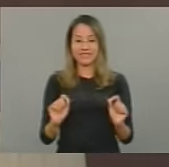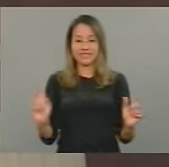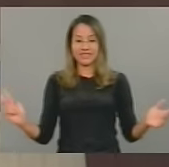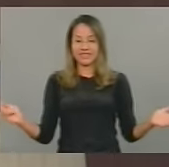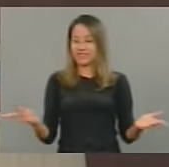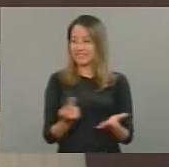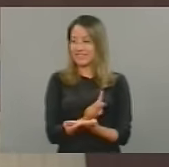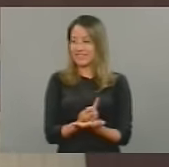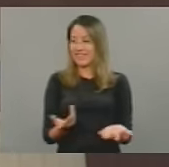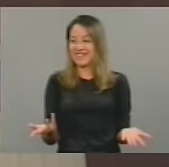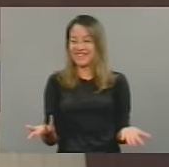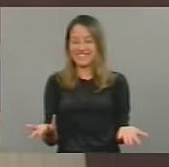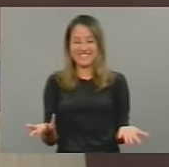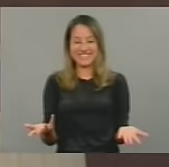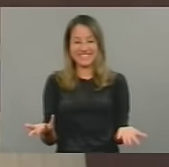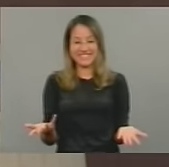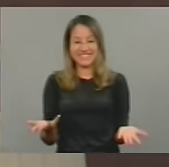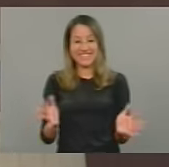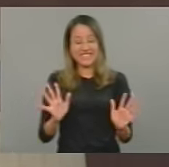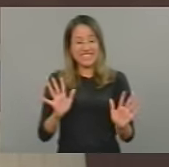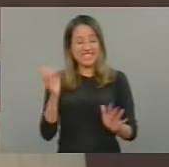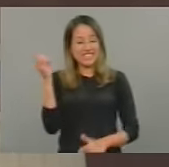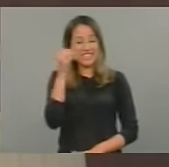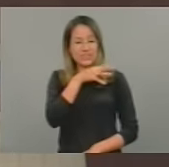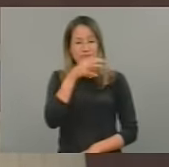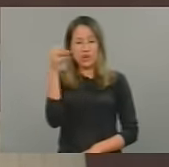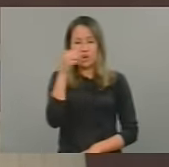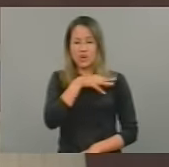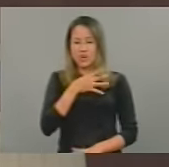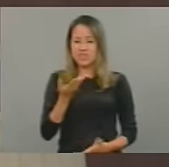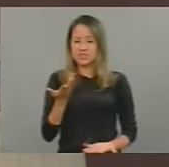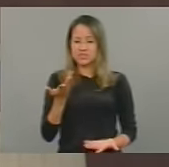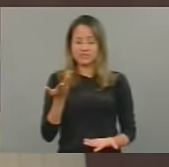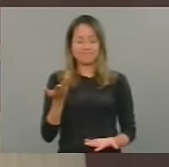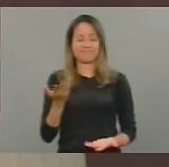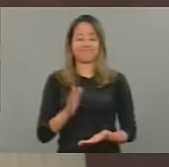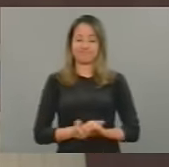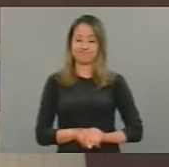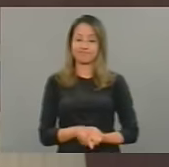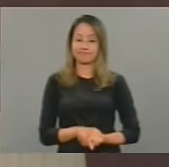avolumando. Algumas por ignorância, outras por má-fé.